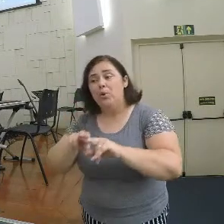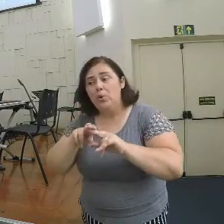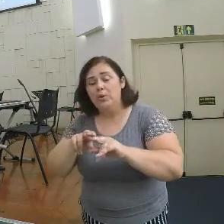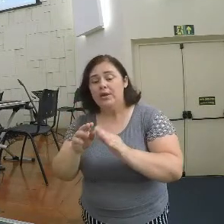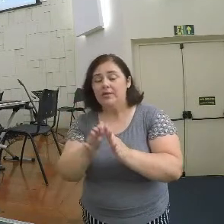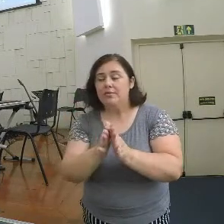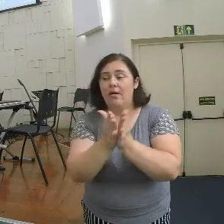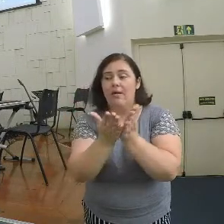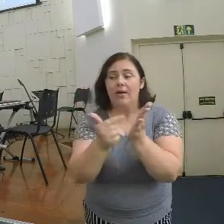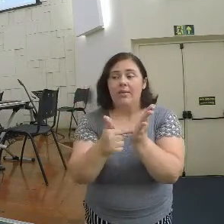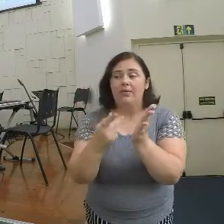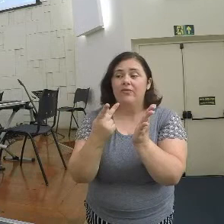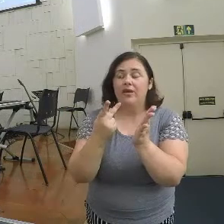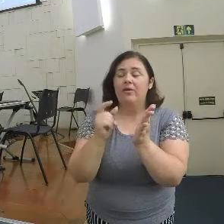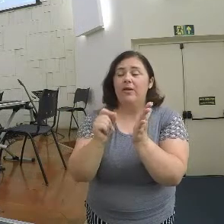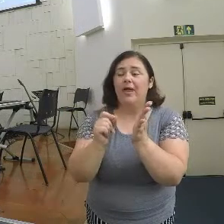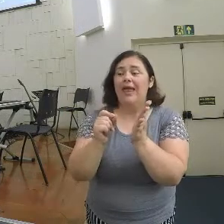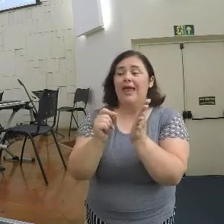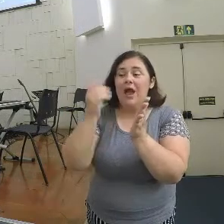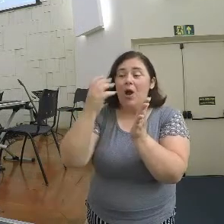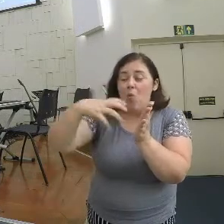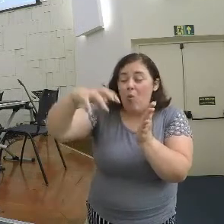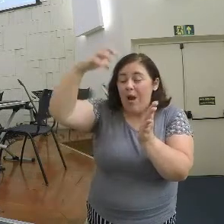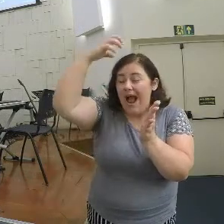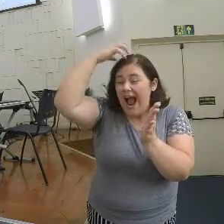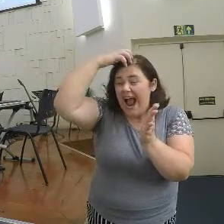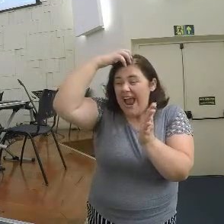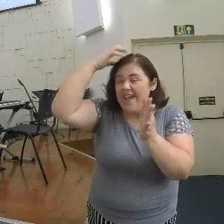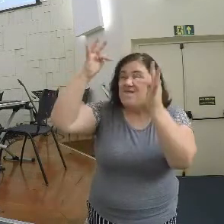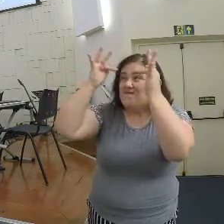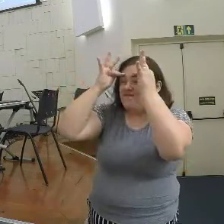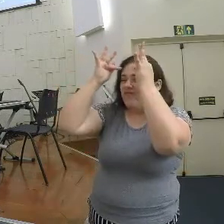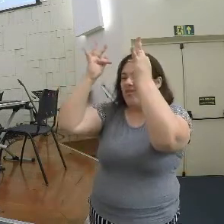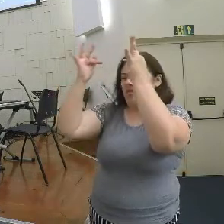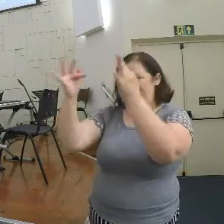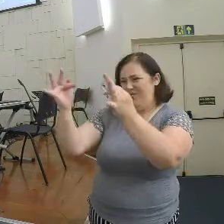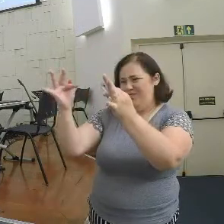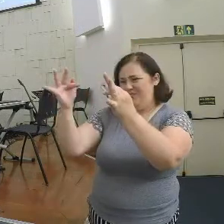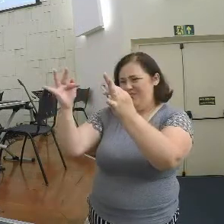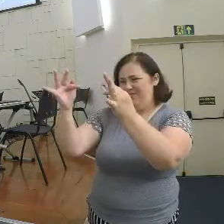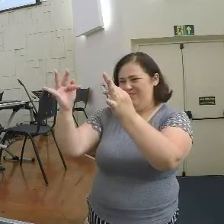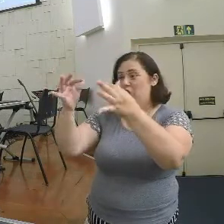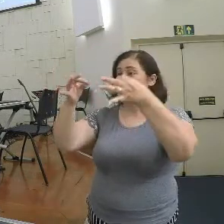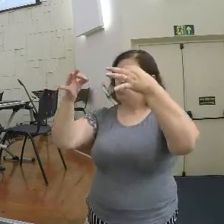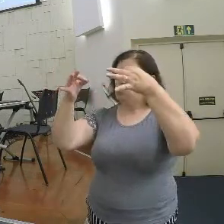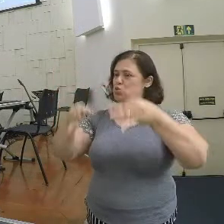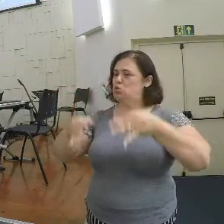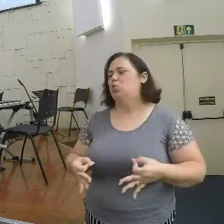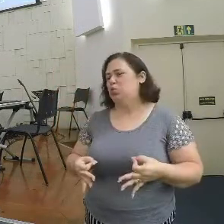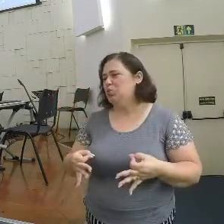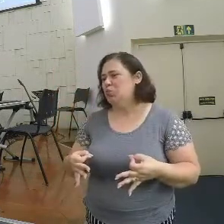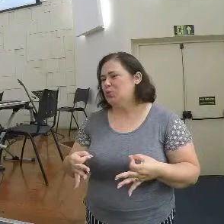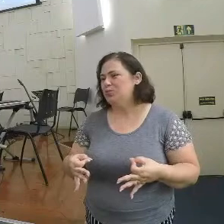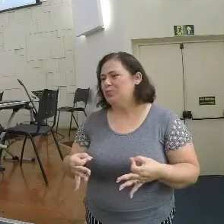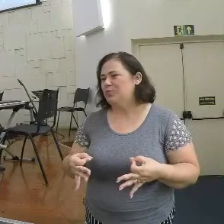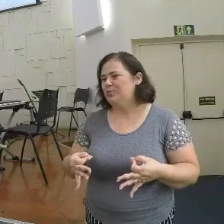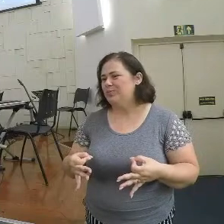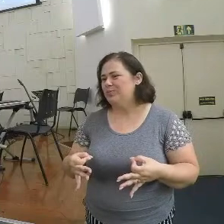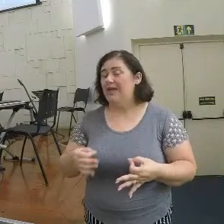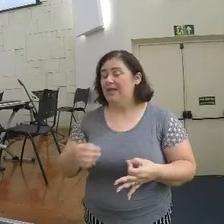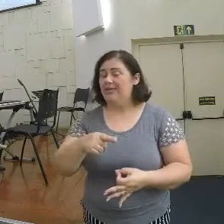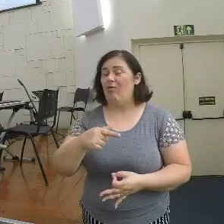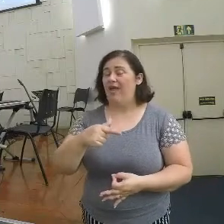seu antecedente histórico, que é Salém, o culto ao Deus verdadeiro, ao nosso Deus. Não é outro Deus, o nosso Deus é o